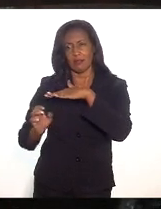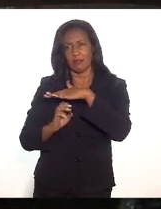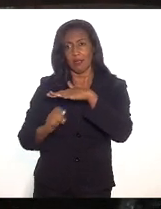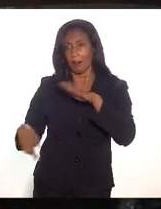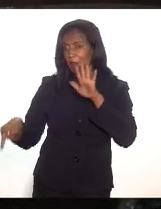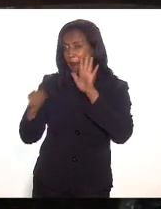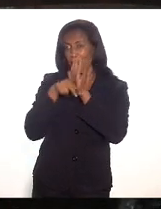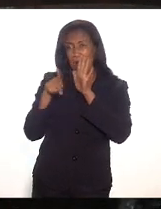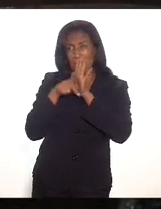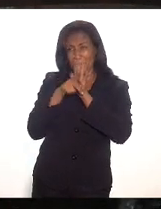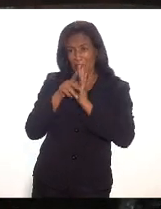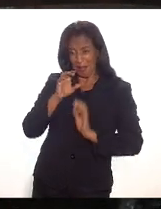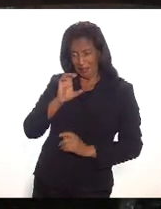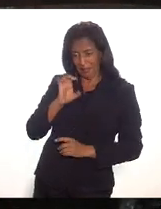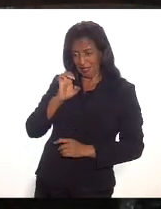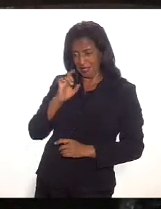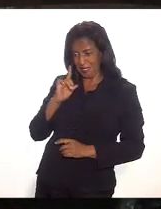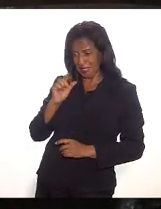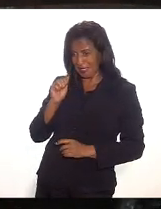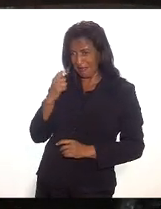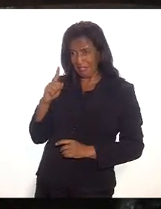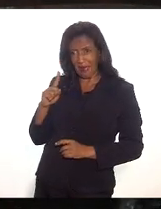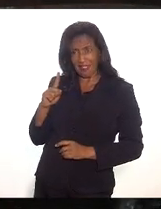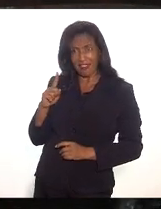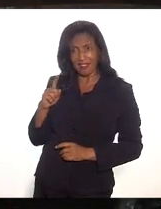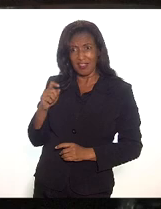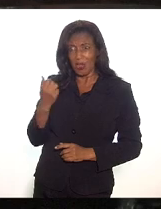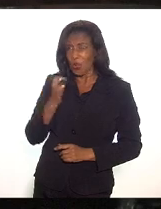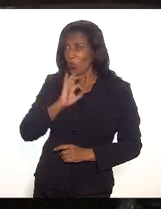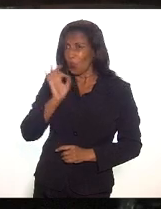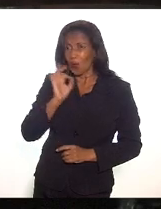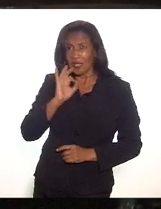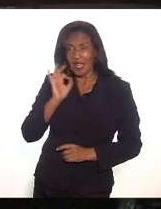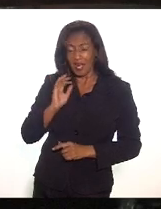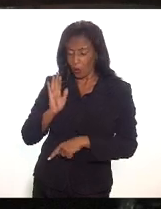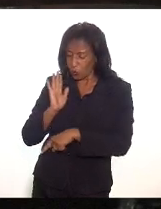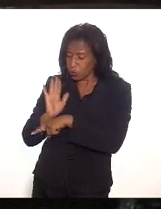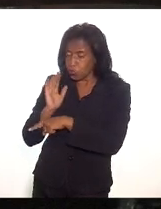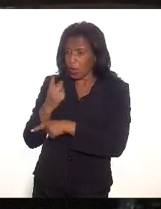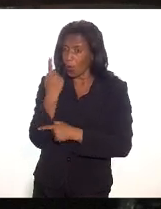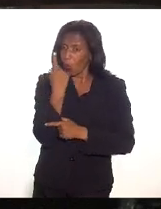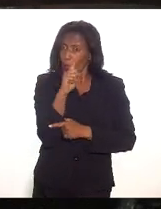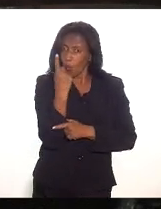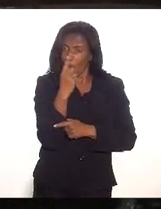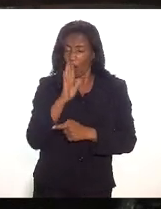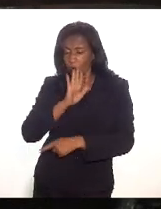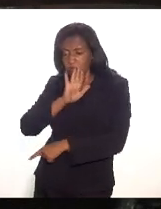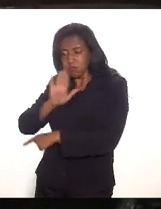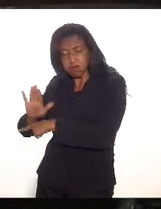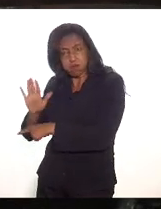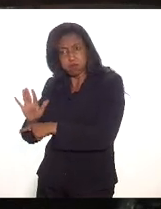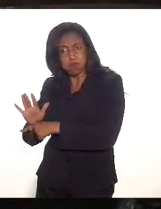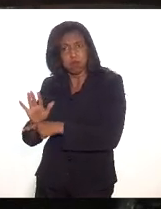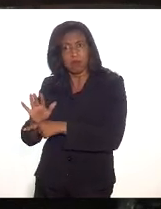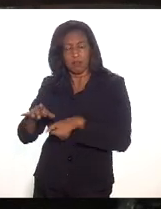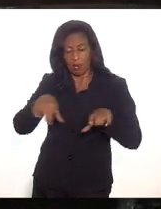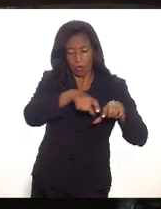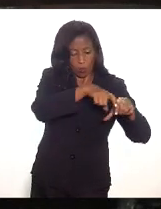própria SEDAI, sem um real para investir. A água do